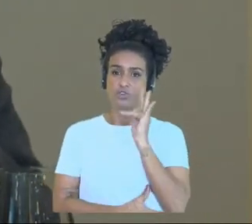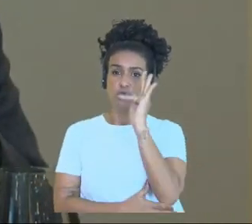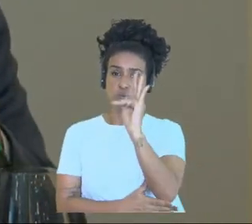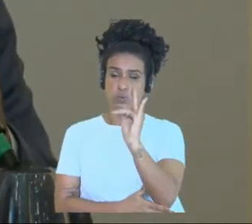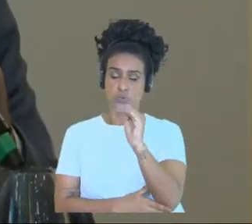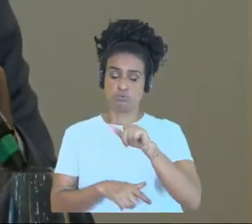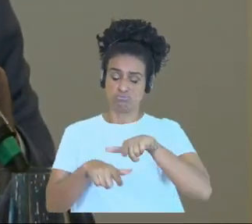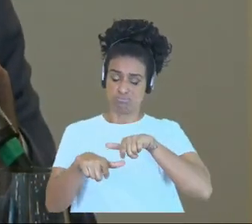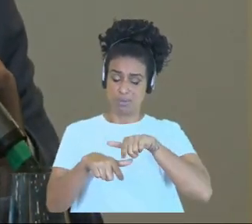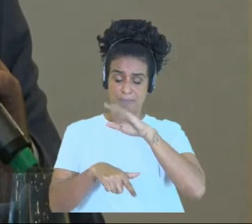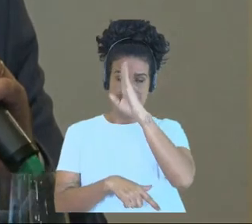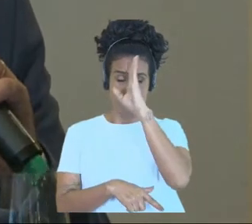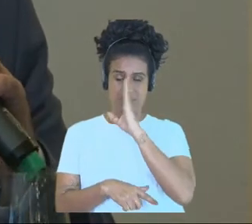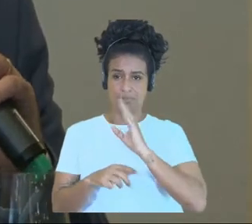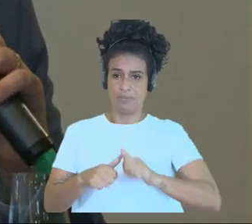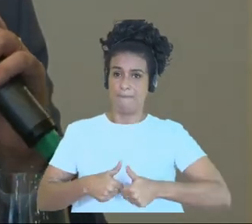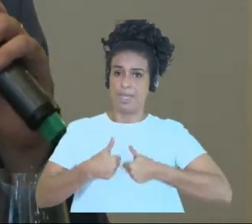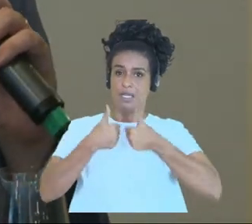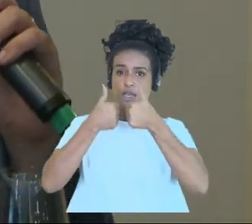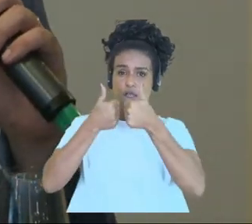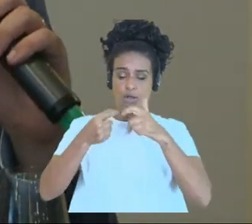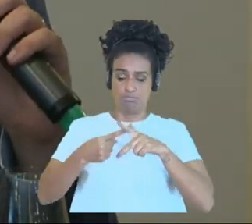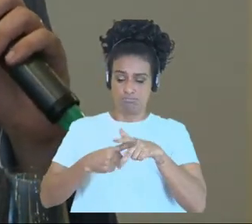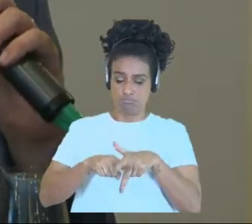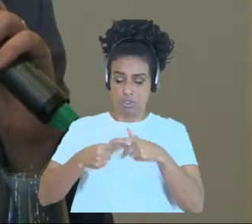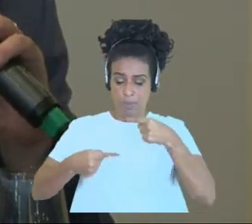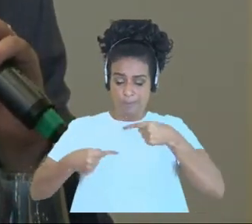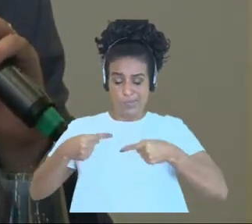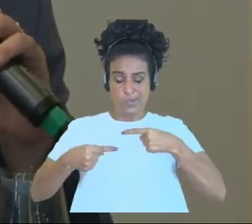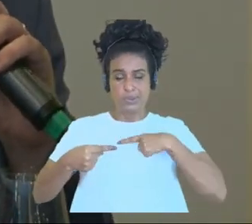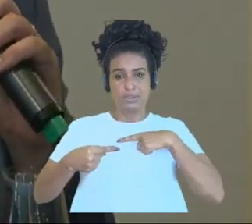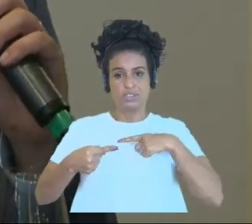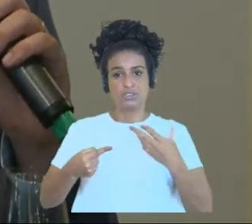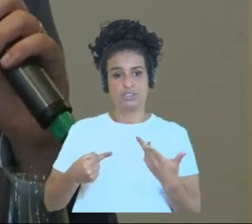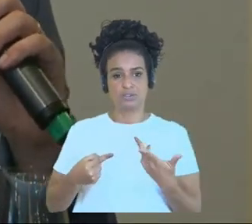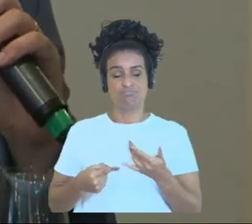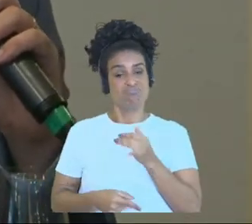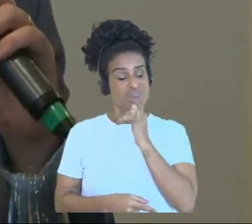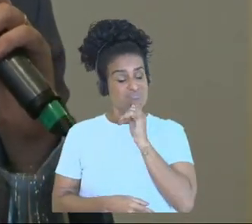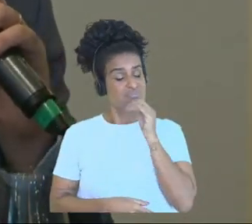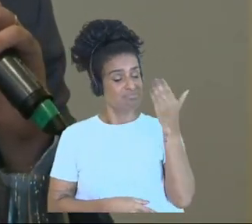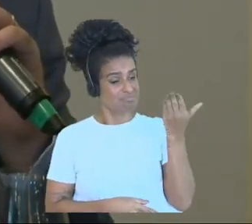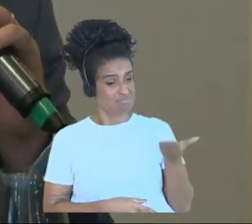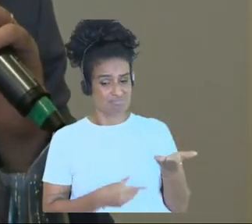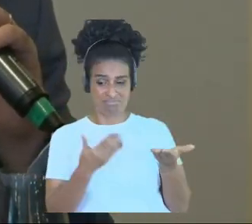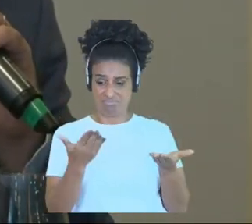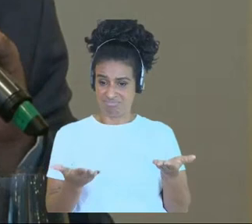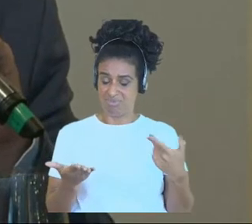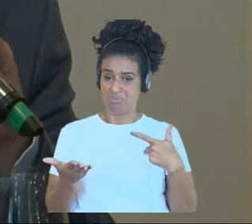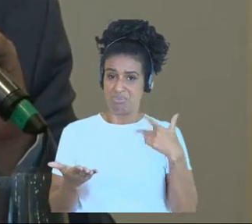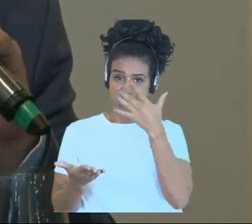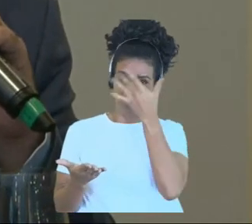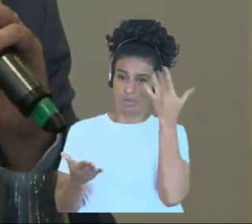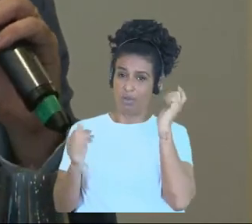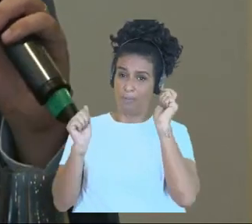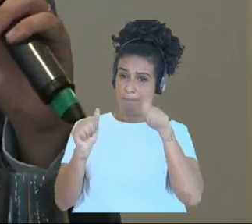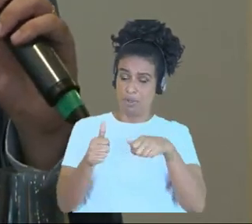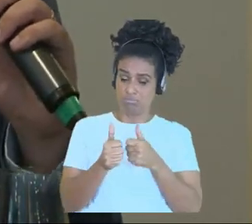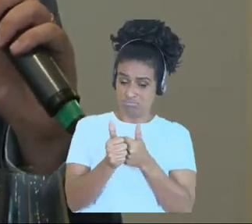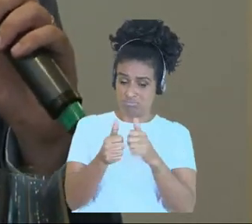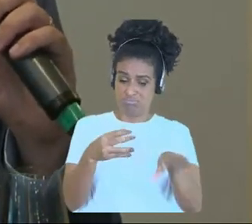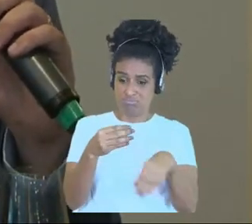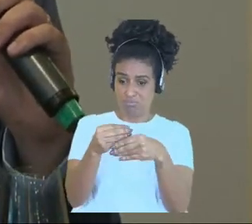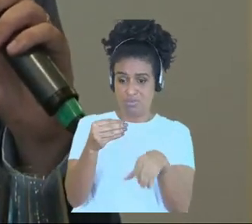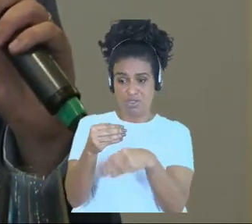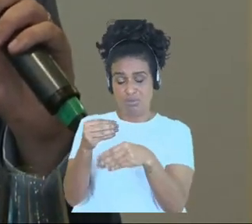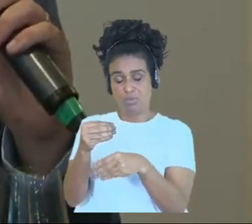Brasil, pela melhoria das políticas públicas, e aqui a gente tem exemplares de pessoas que poderiam muito bem seguir contribuindo